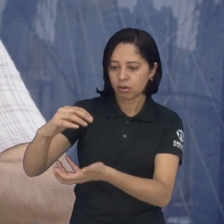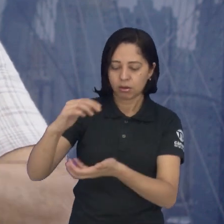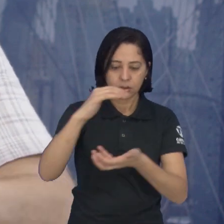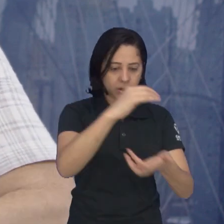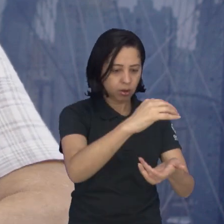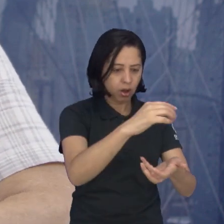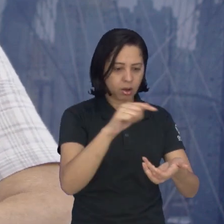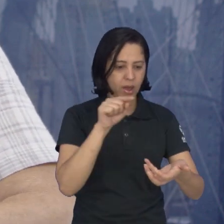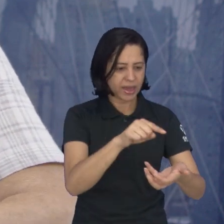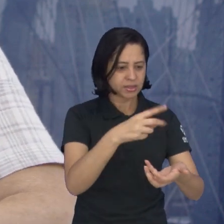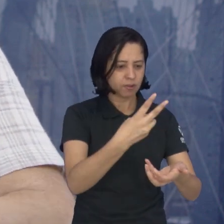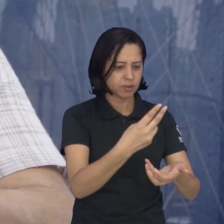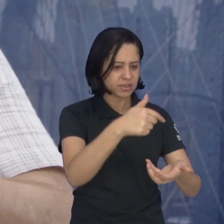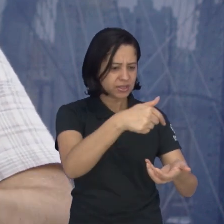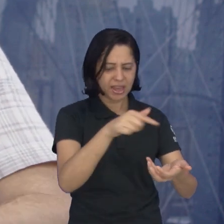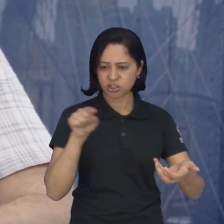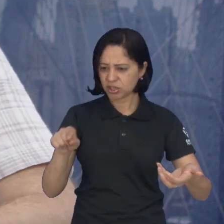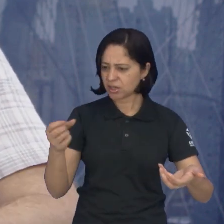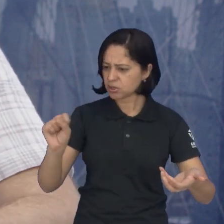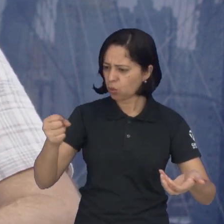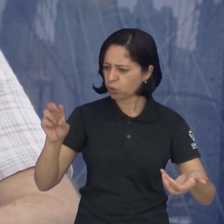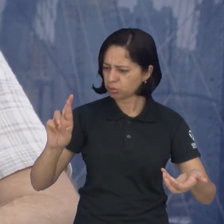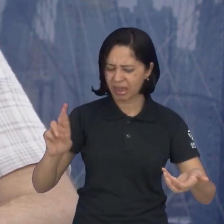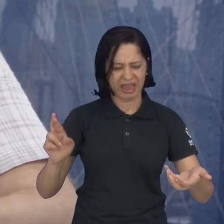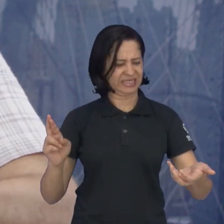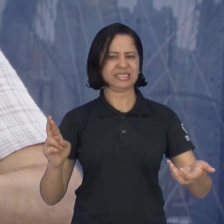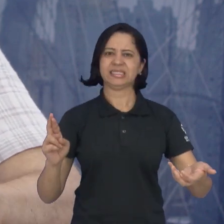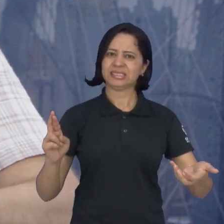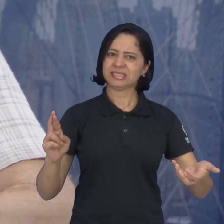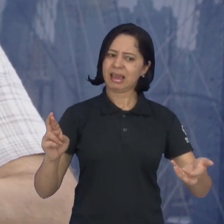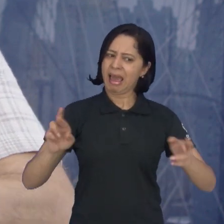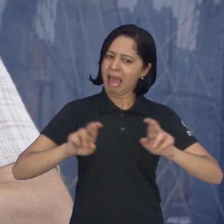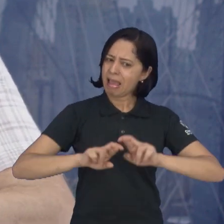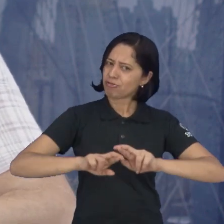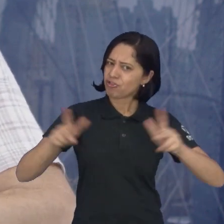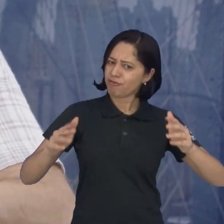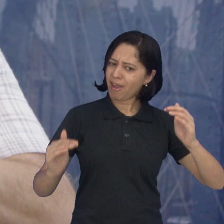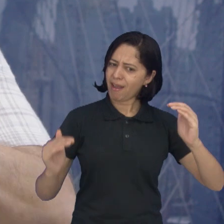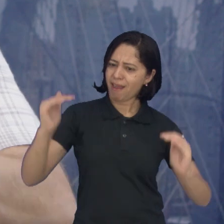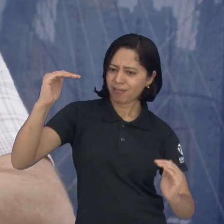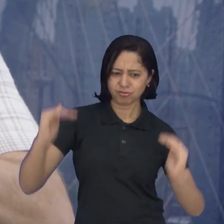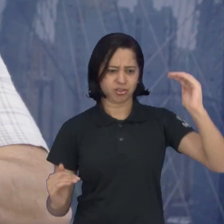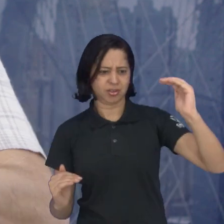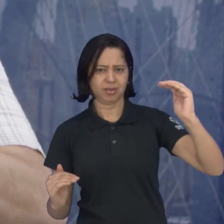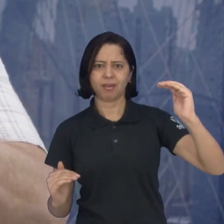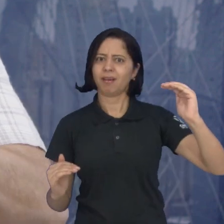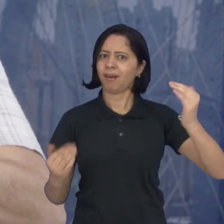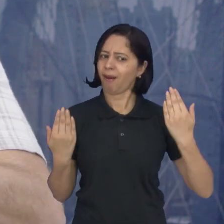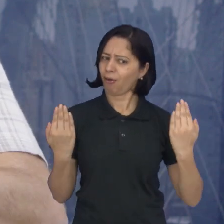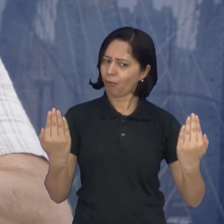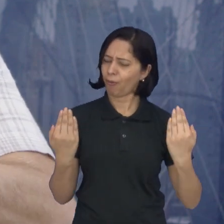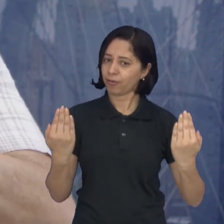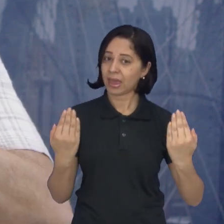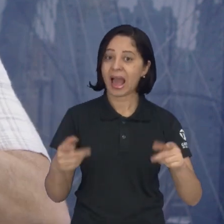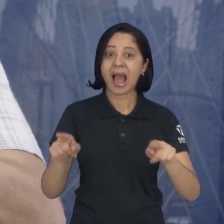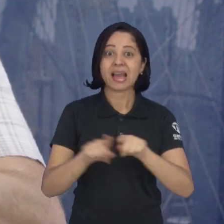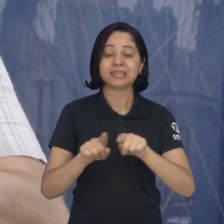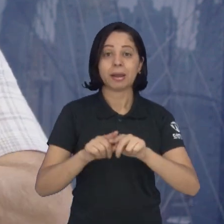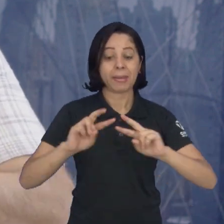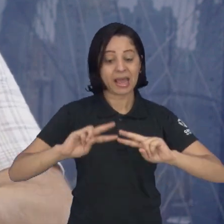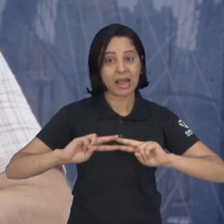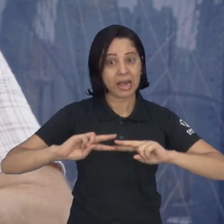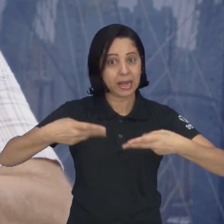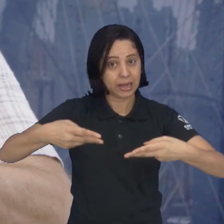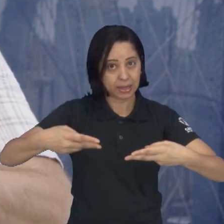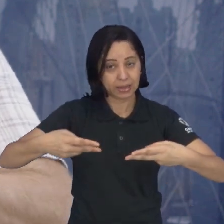por R$8,90. Quer dizer, então, tem coisa errada, né? Então, não compra. Outra coisa, pague dentro do link, pague com o cartão,